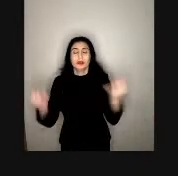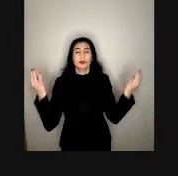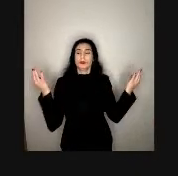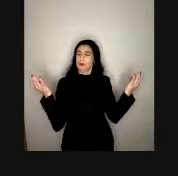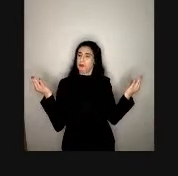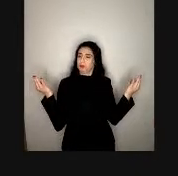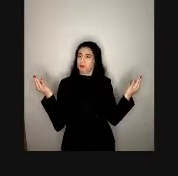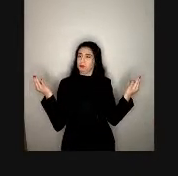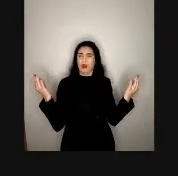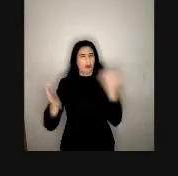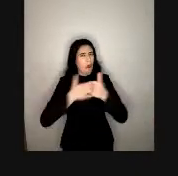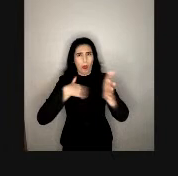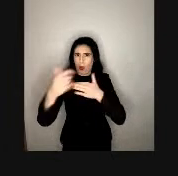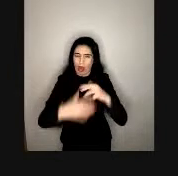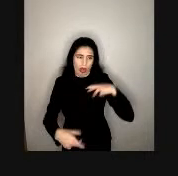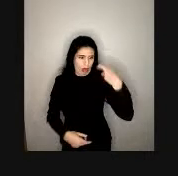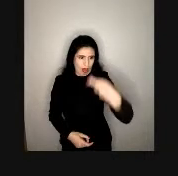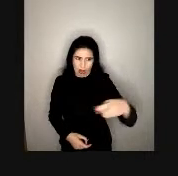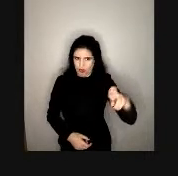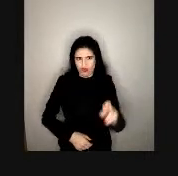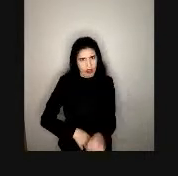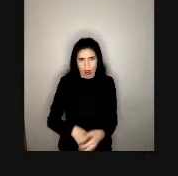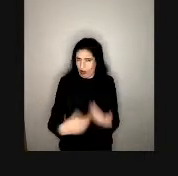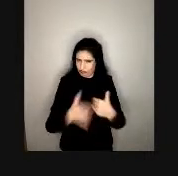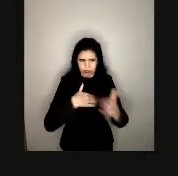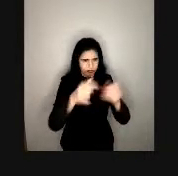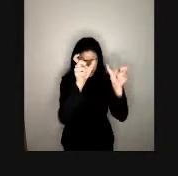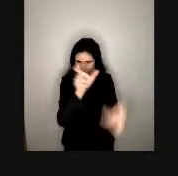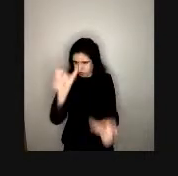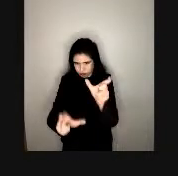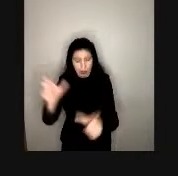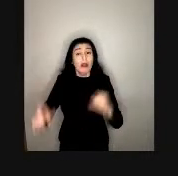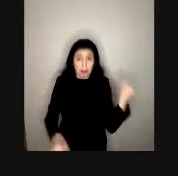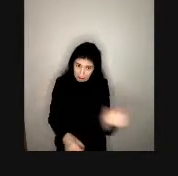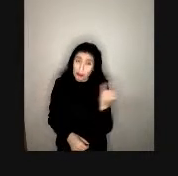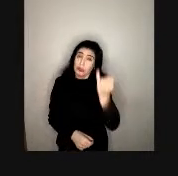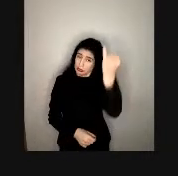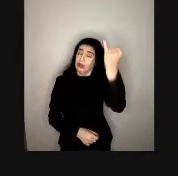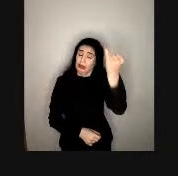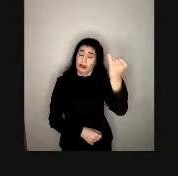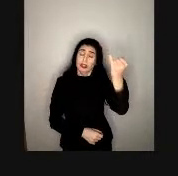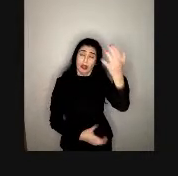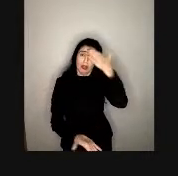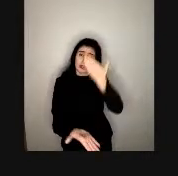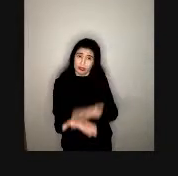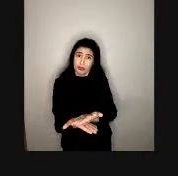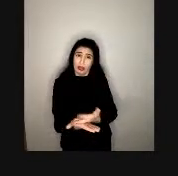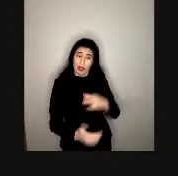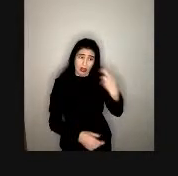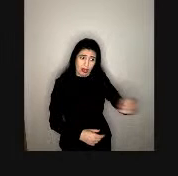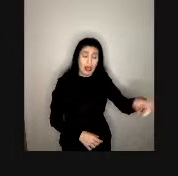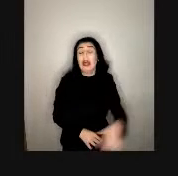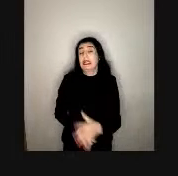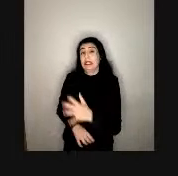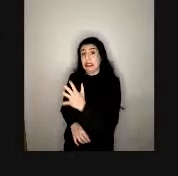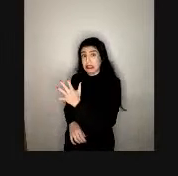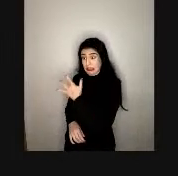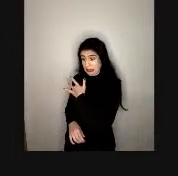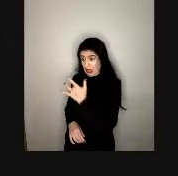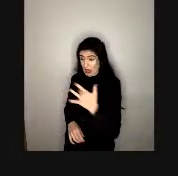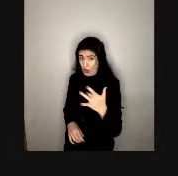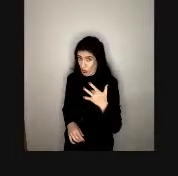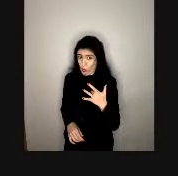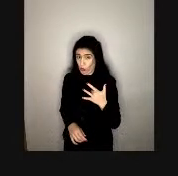que seja a religiosidade da pessoa, é tão importante durante o tratamento. Fala que a saúde não é uma condição que a